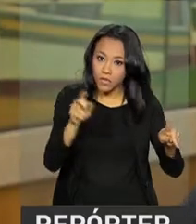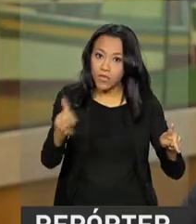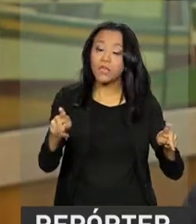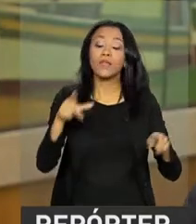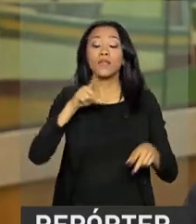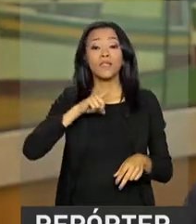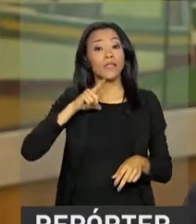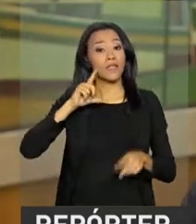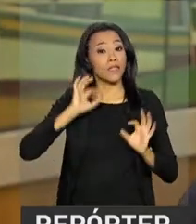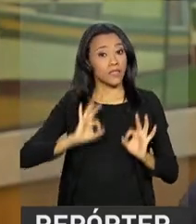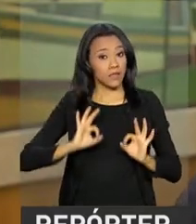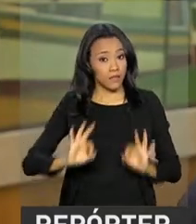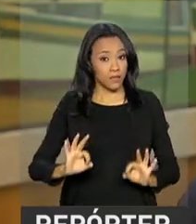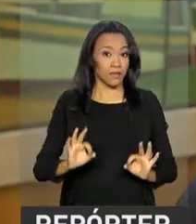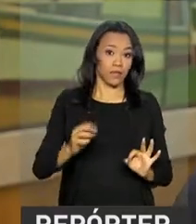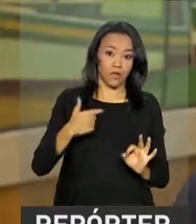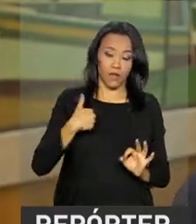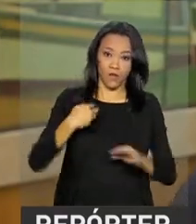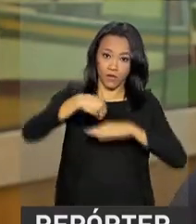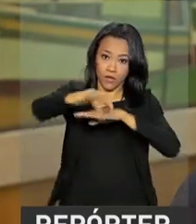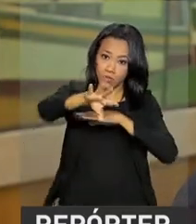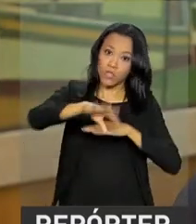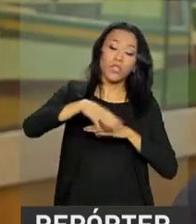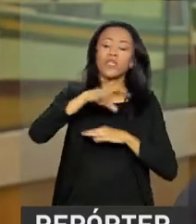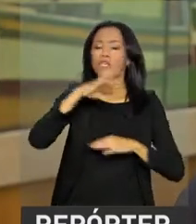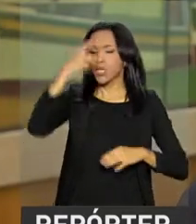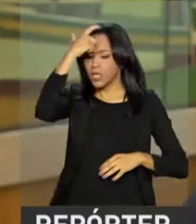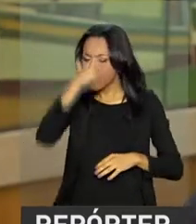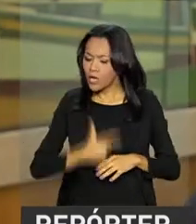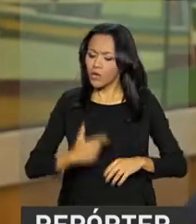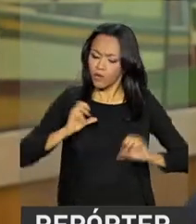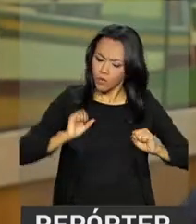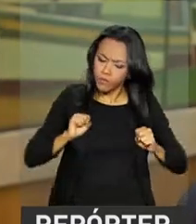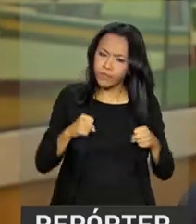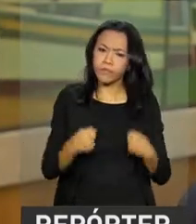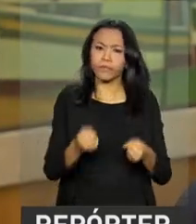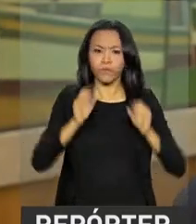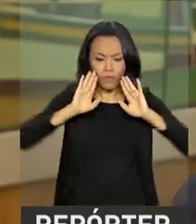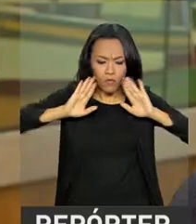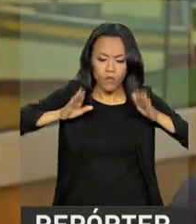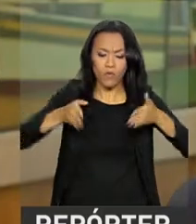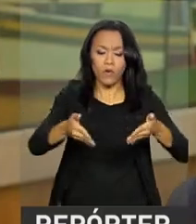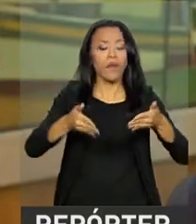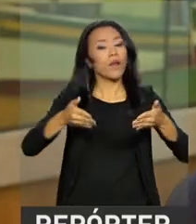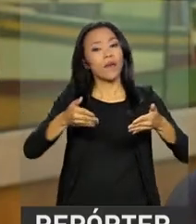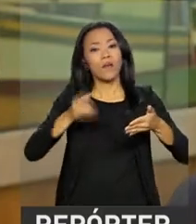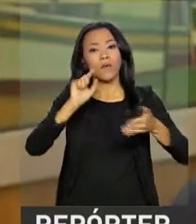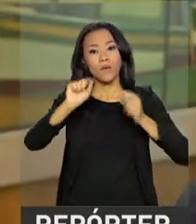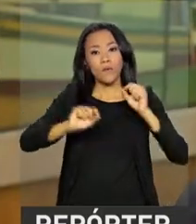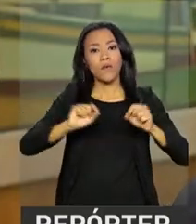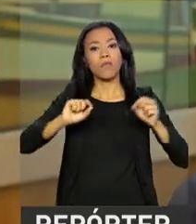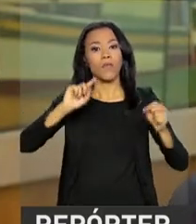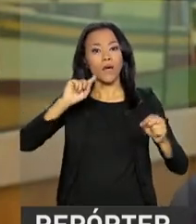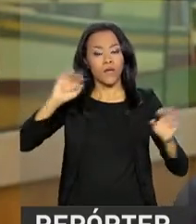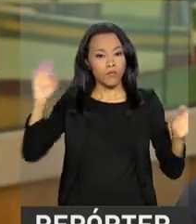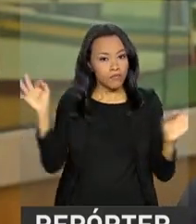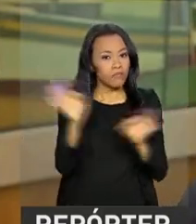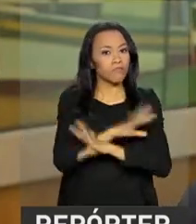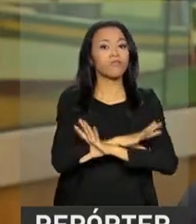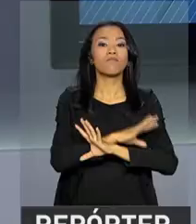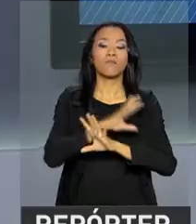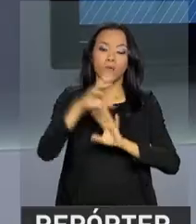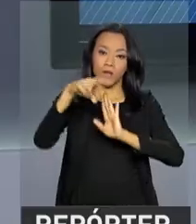eu quero transmitir a idéia de que toda minha energia está voltada para concluir a reforma da